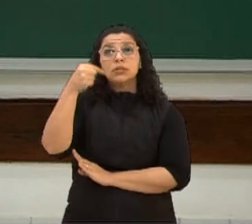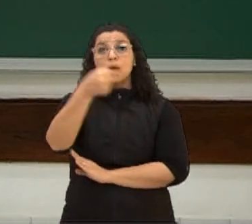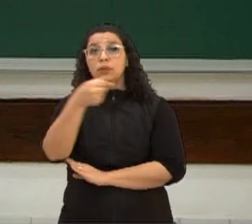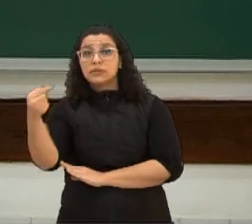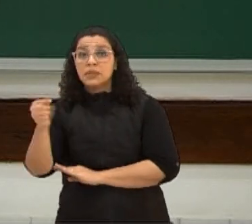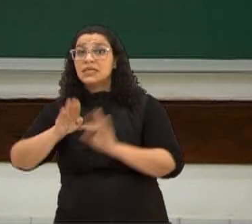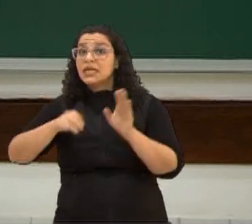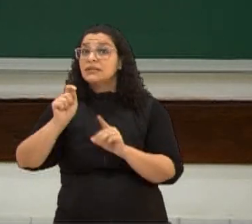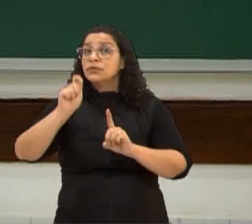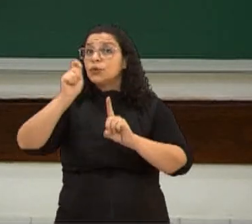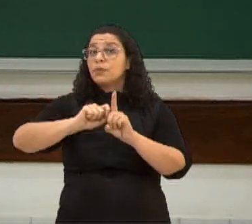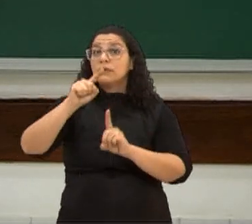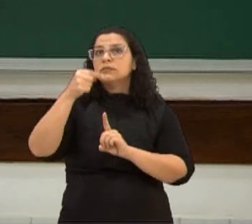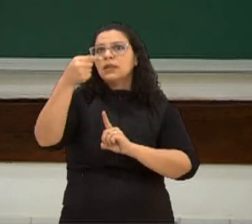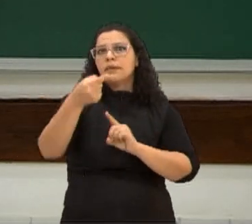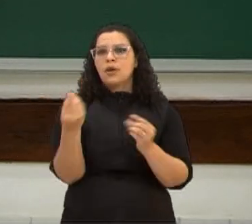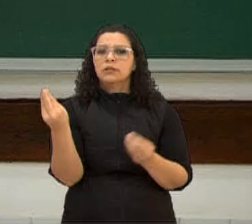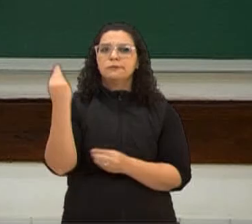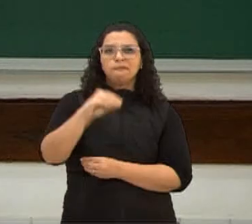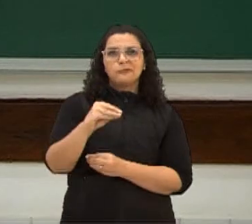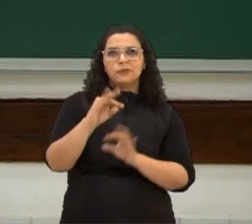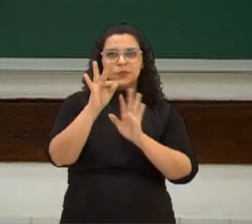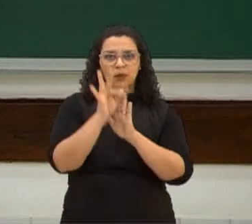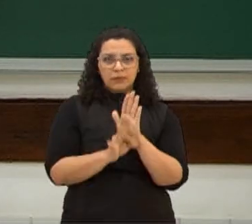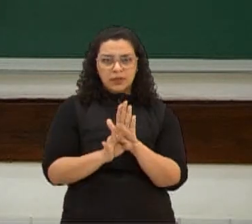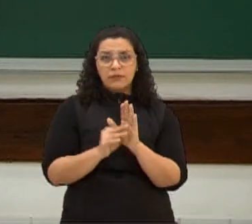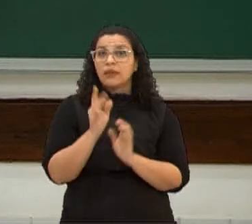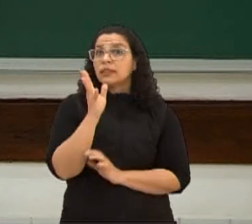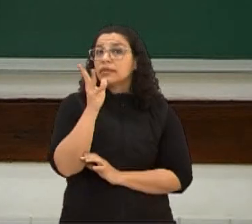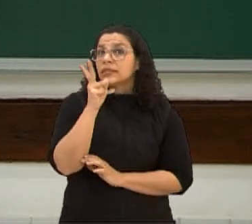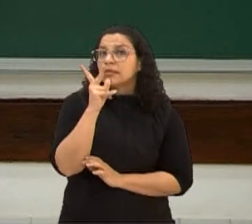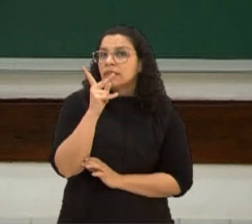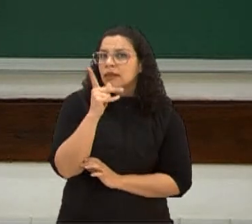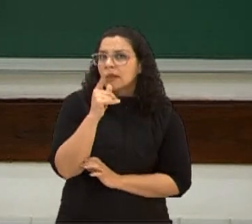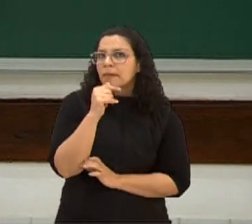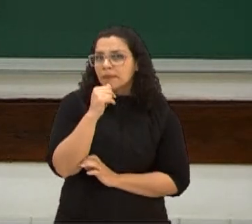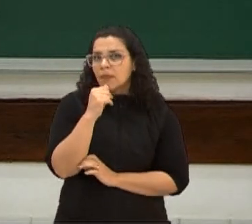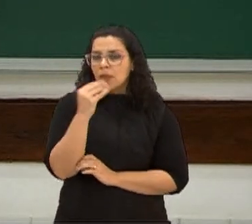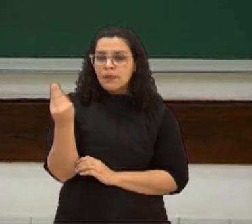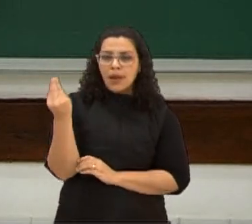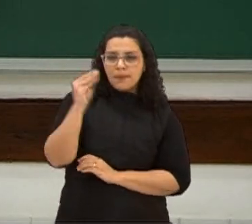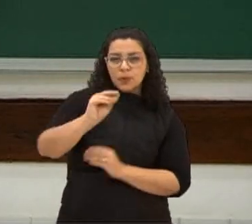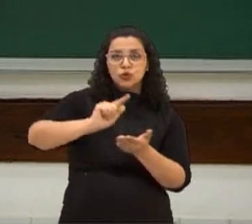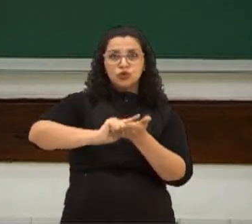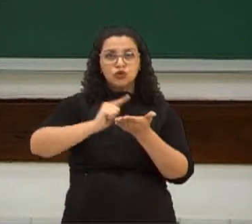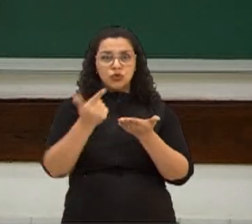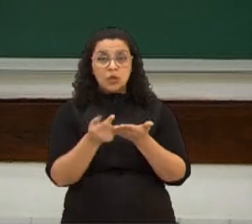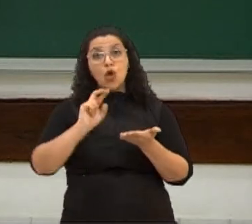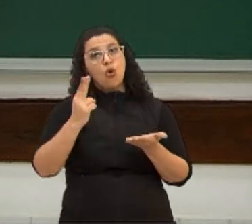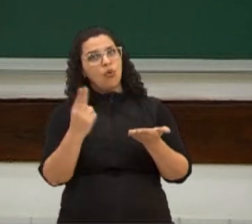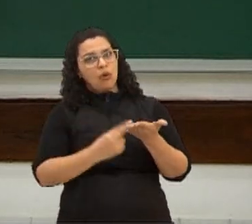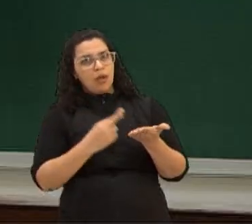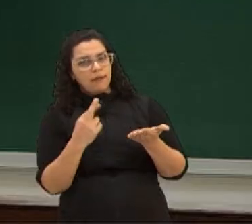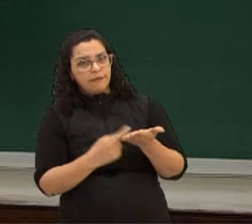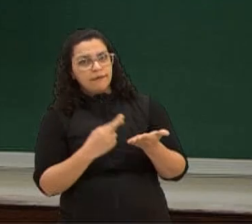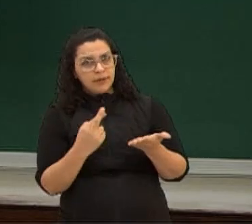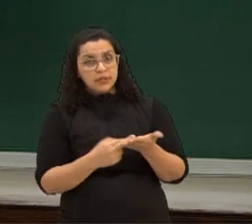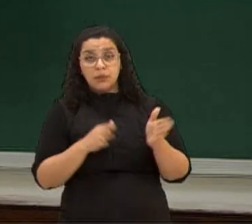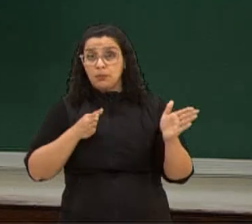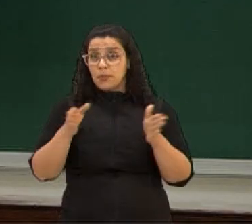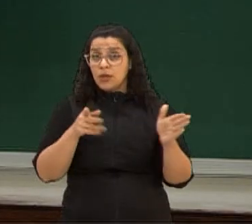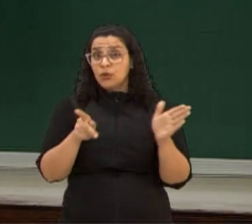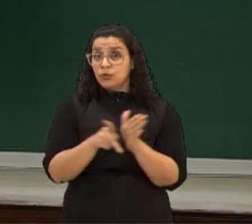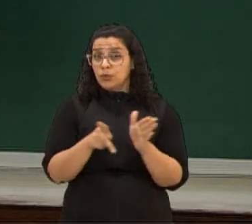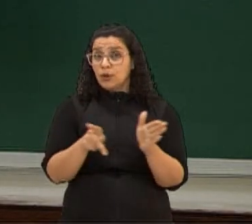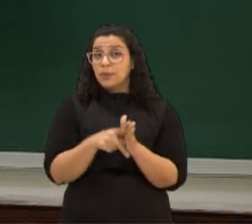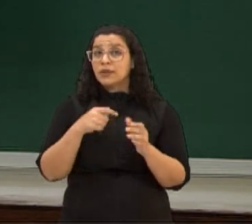outro mês, certo? Então, esse comentário ele vai demorar para aparecer. Então, por isso que nós temos ali o momento